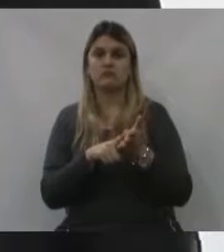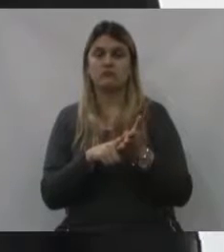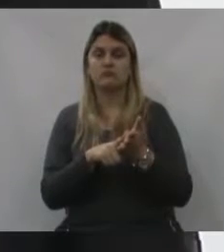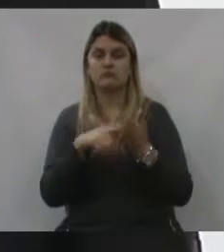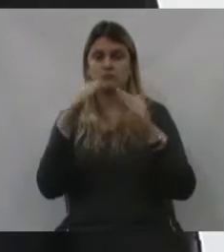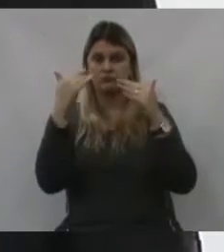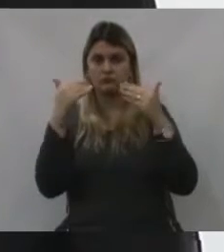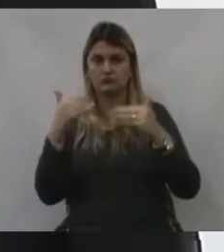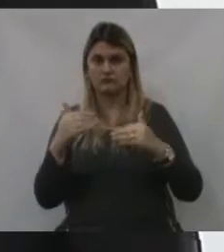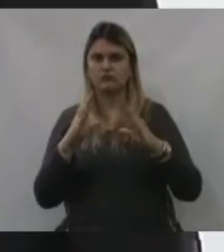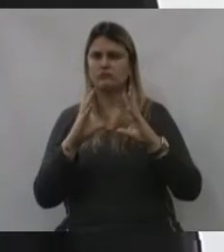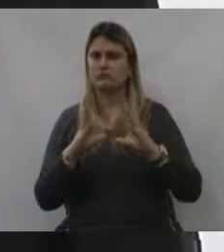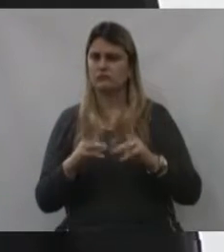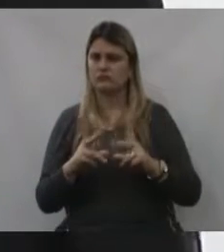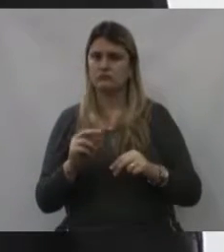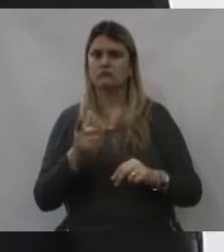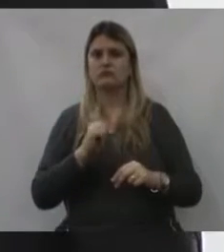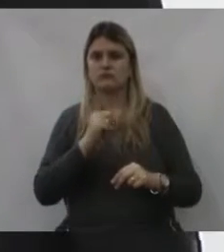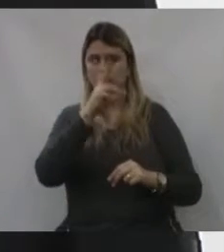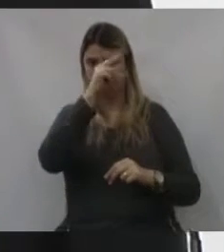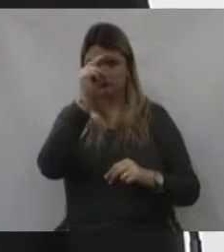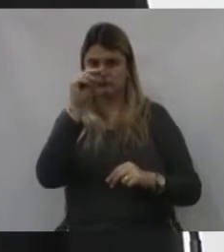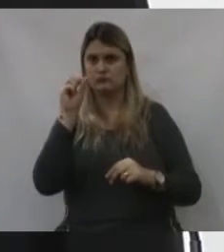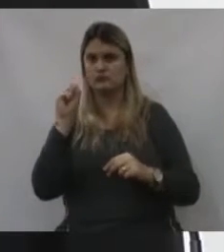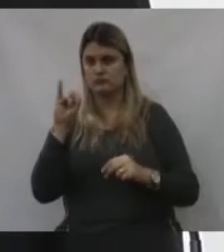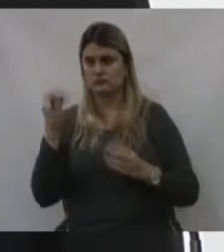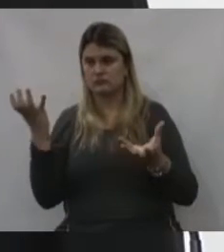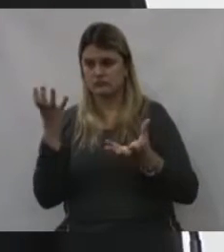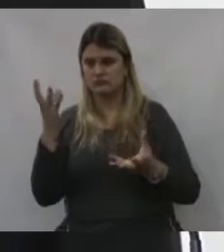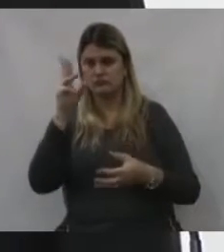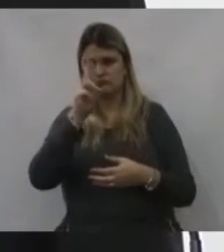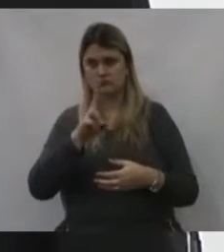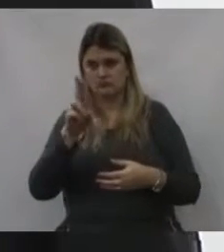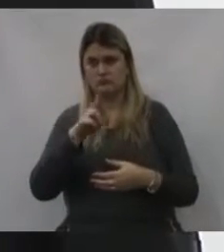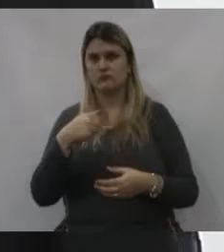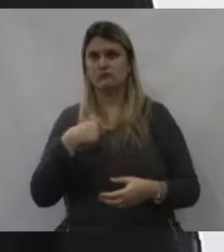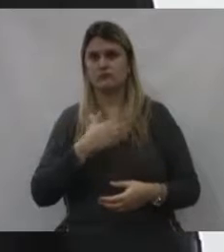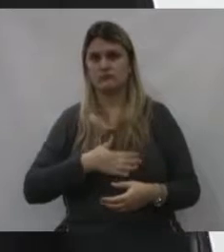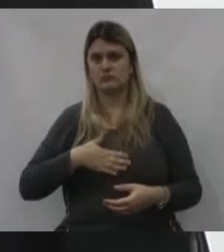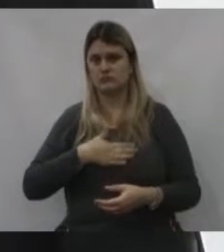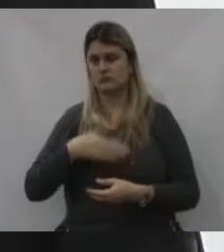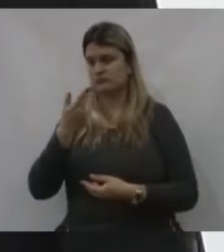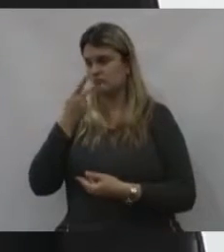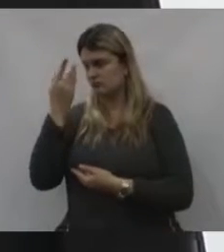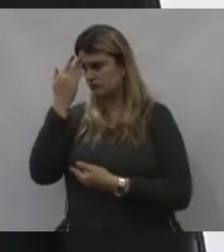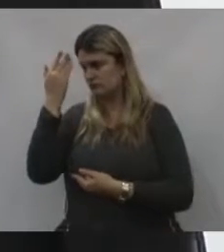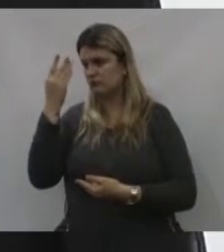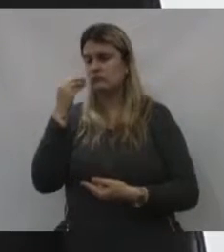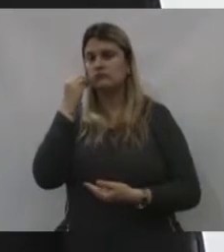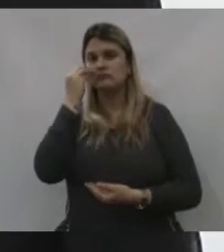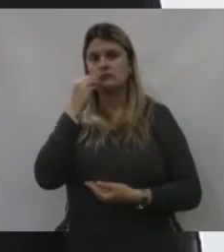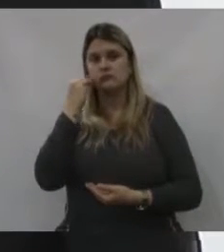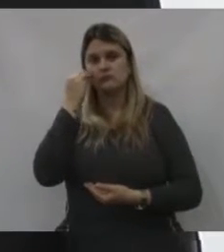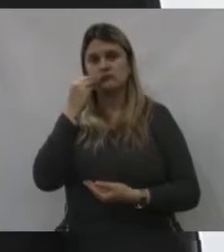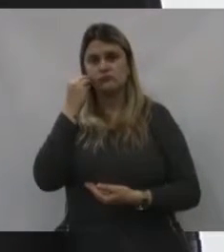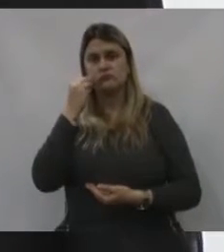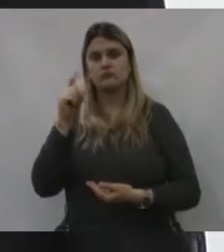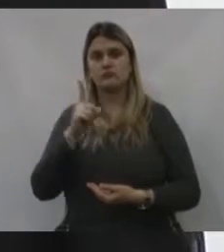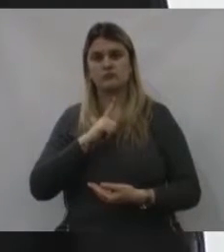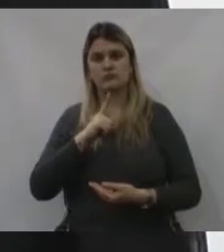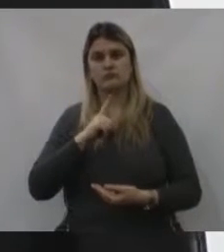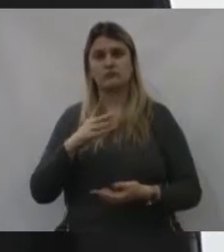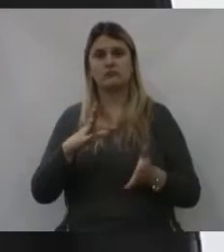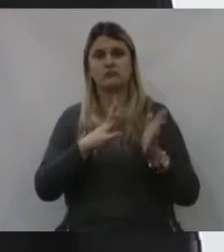documentação farta está lá na prefeitura, se vocês quiserem utilizar, né? E gostaria de agradecer, então, essa